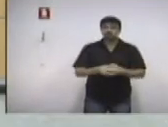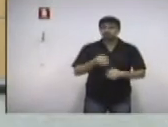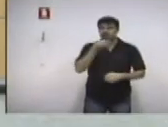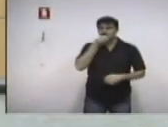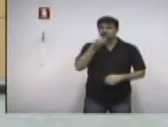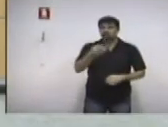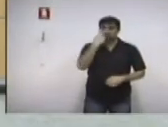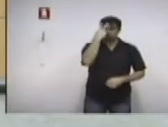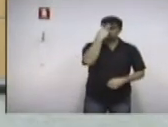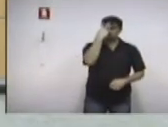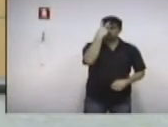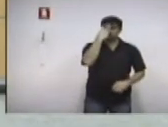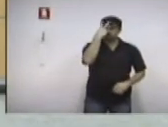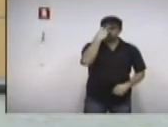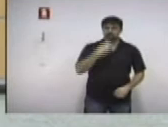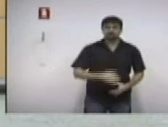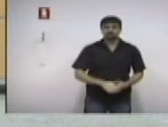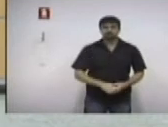e